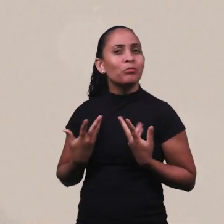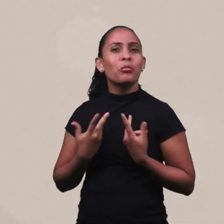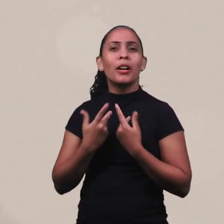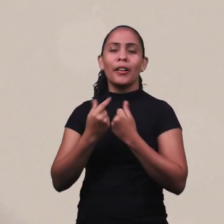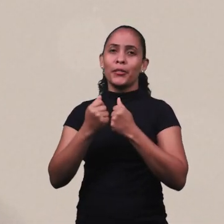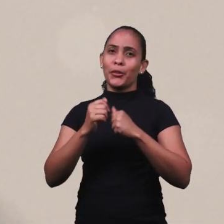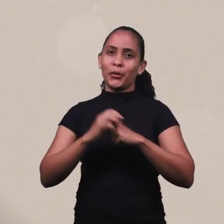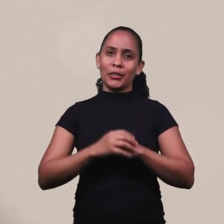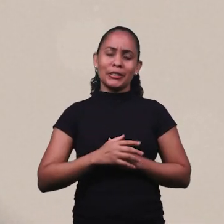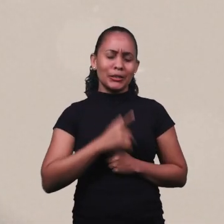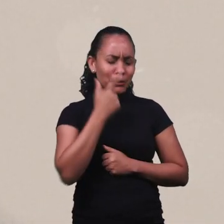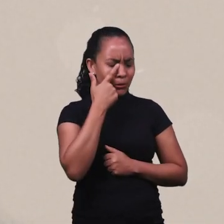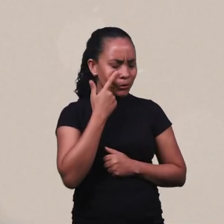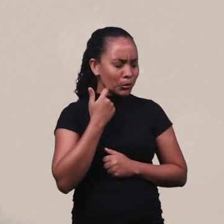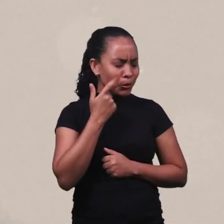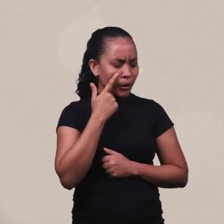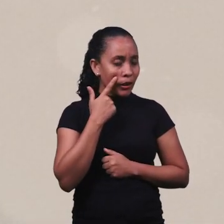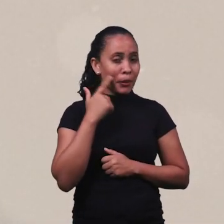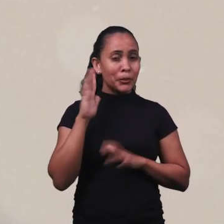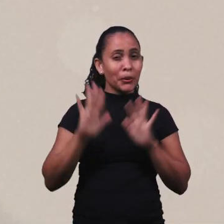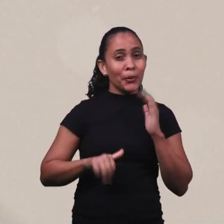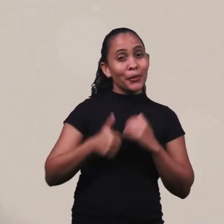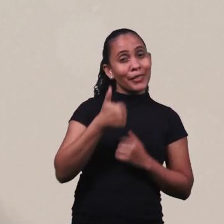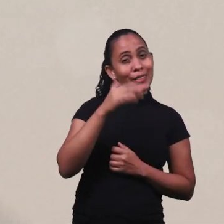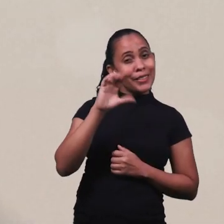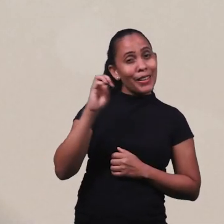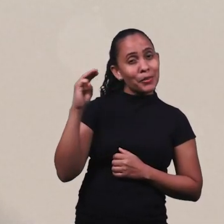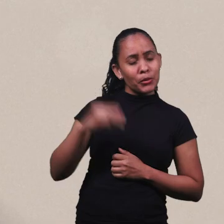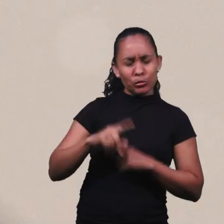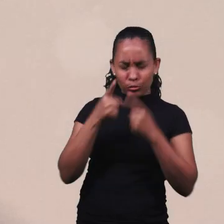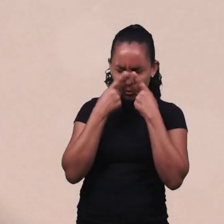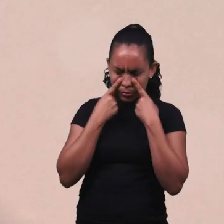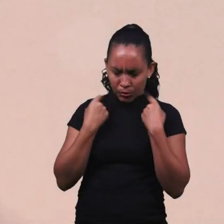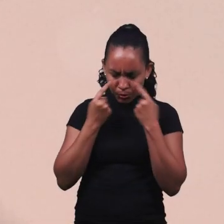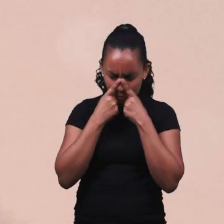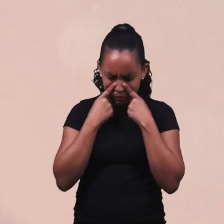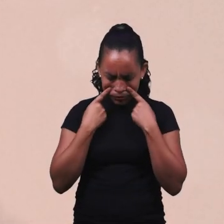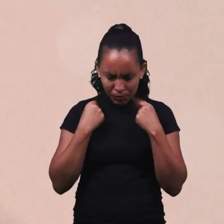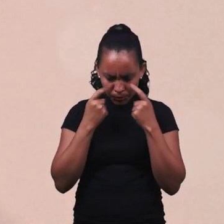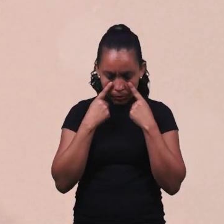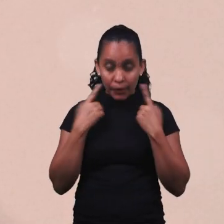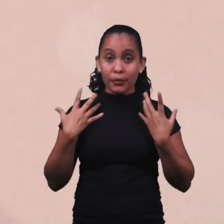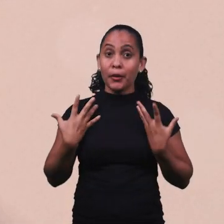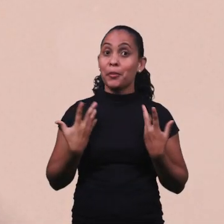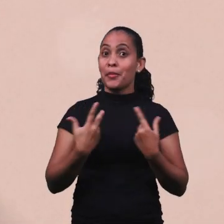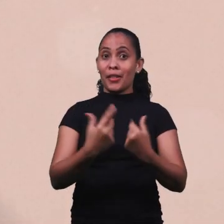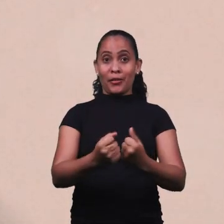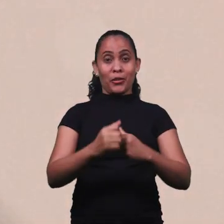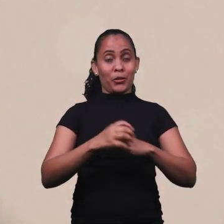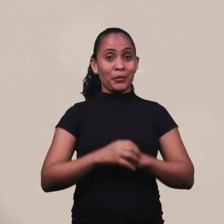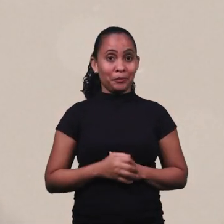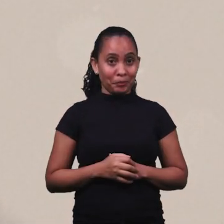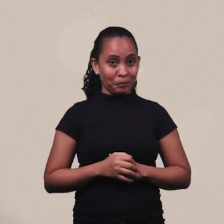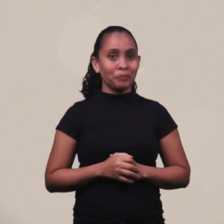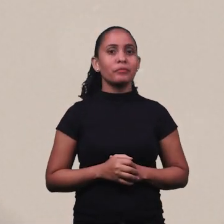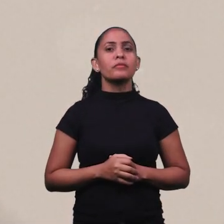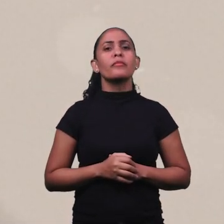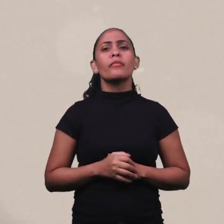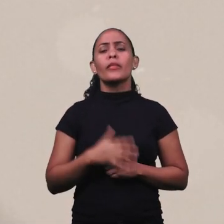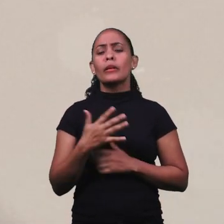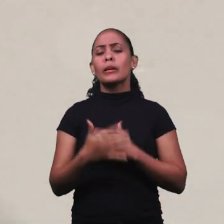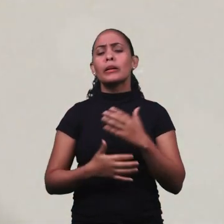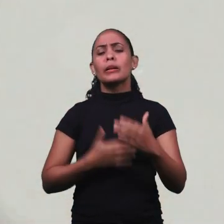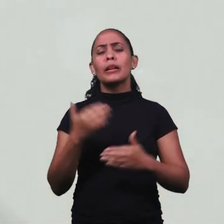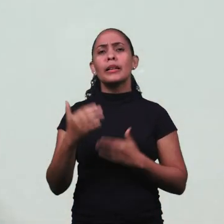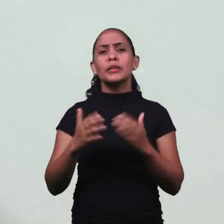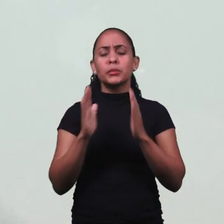carro. Eu chorei aproximadamente uns 10 minutos, incessantemente. Foi algo maravilhoso. E ali, por diante, eu